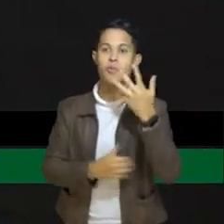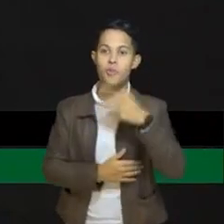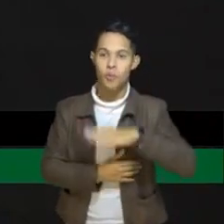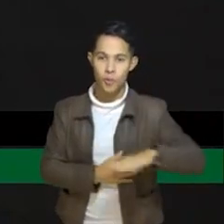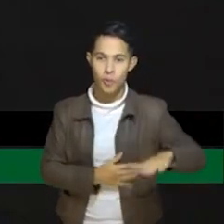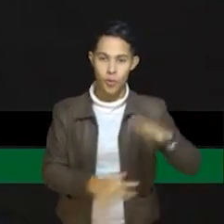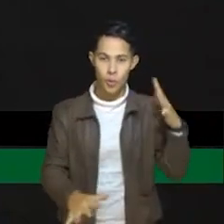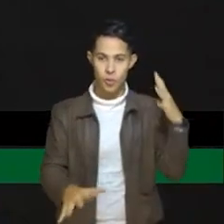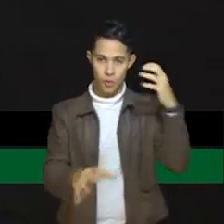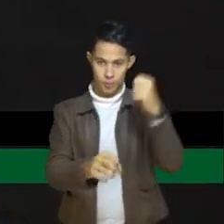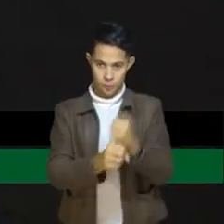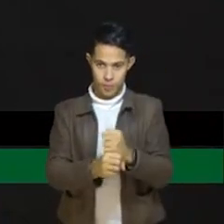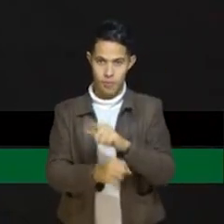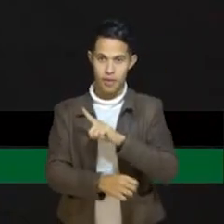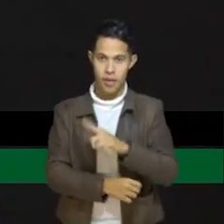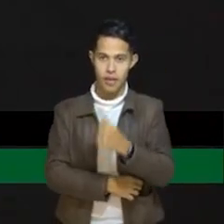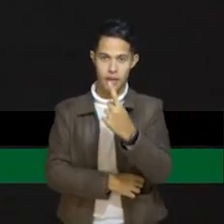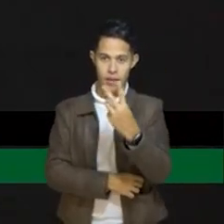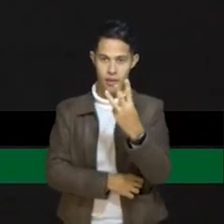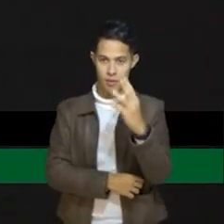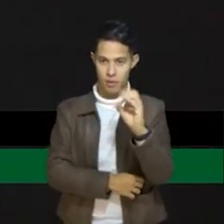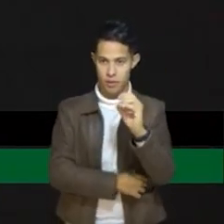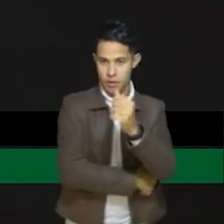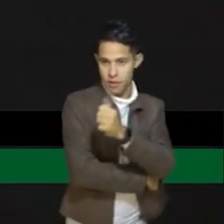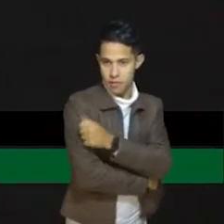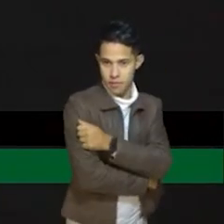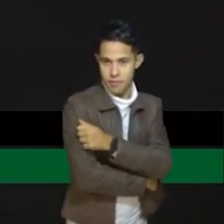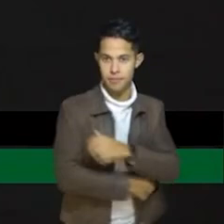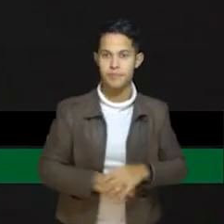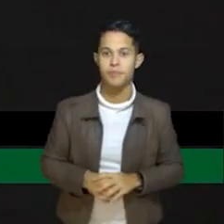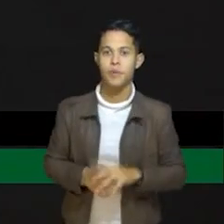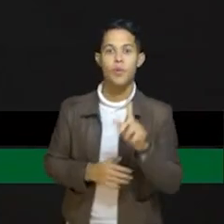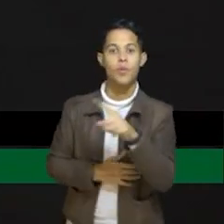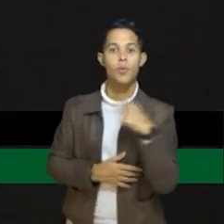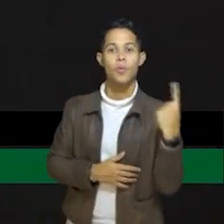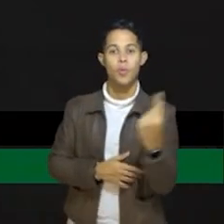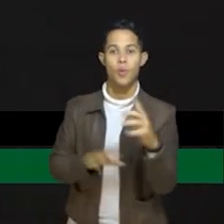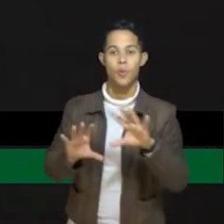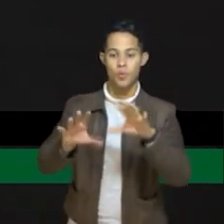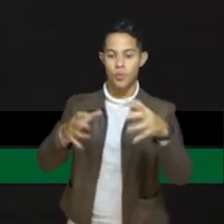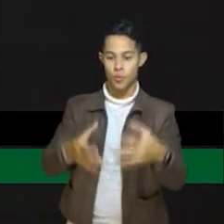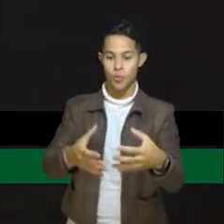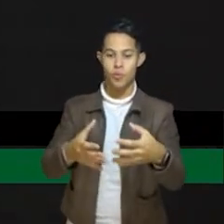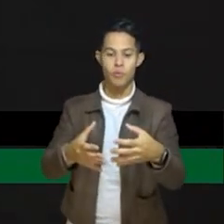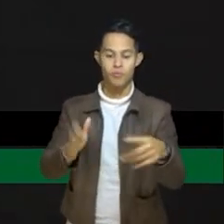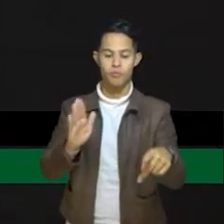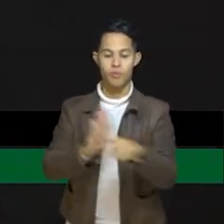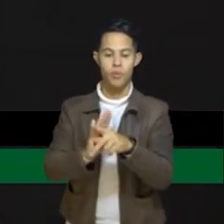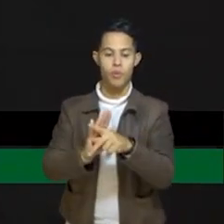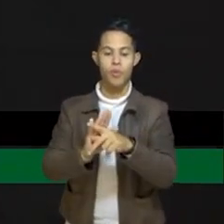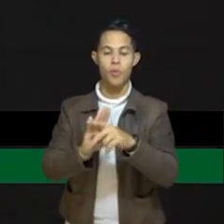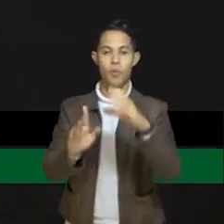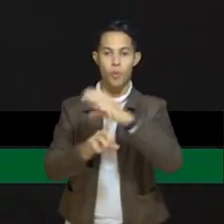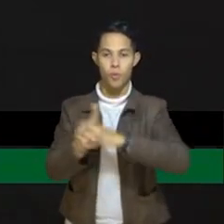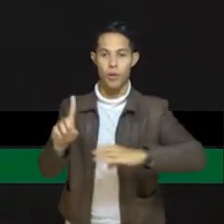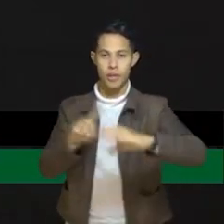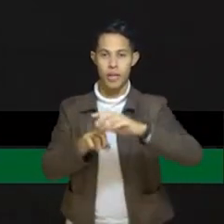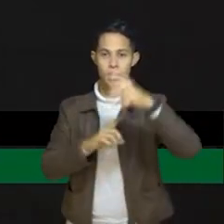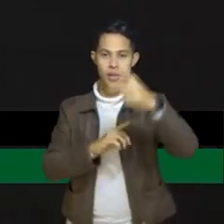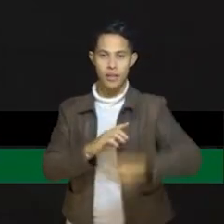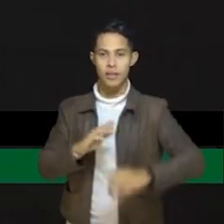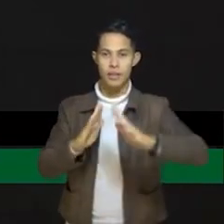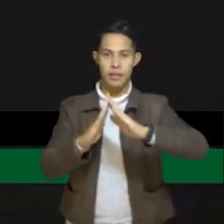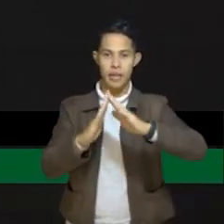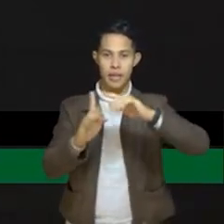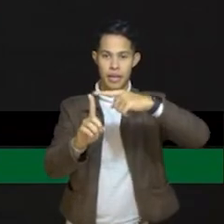alunos. É nossa entidade fundada pelas comunidades pertencentes à Igreja Luterana do Brasil, e